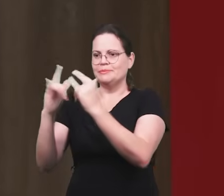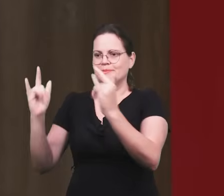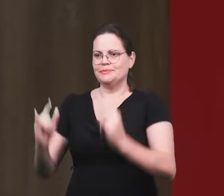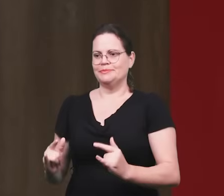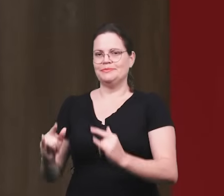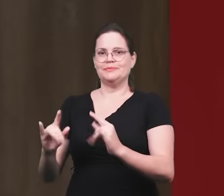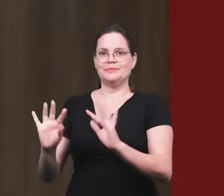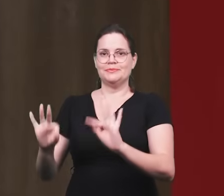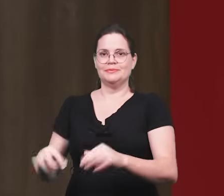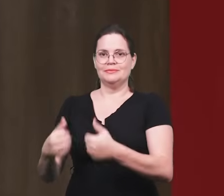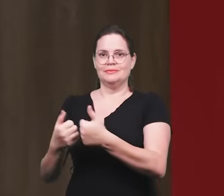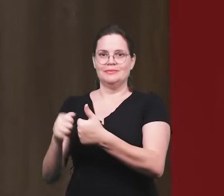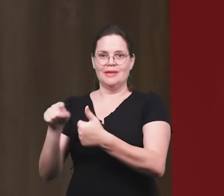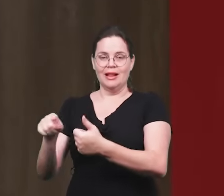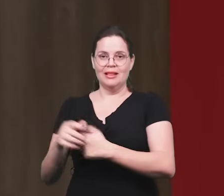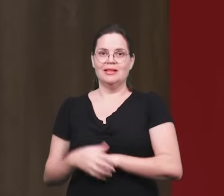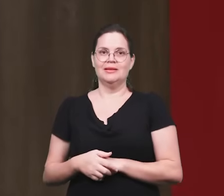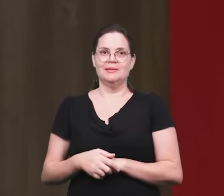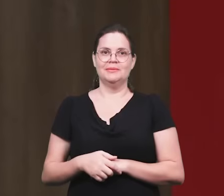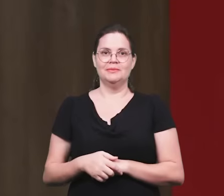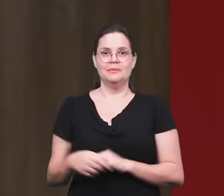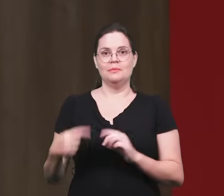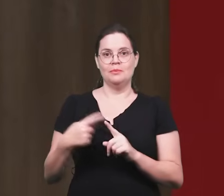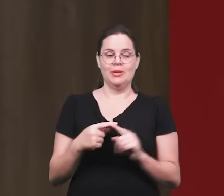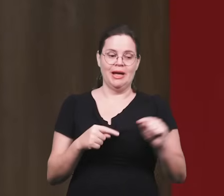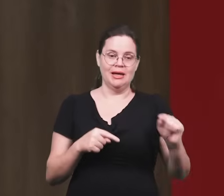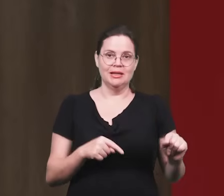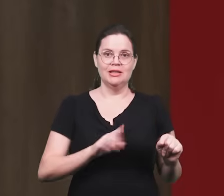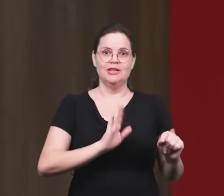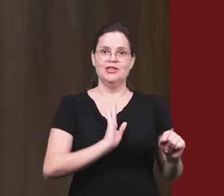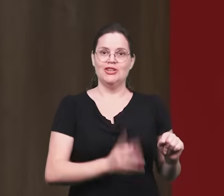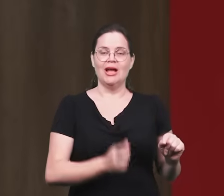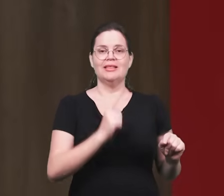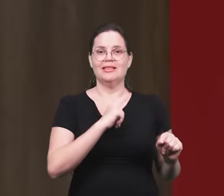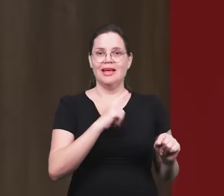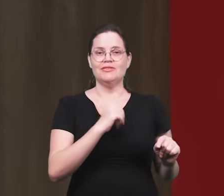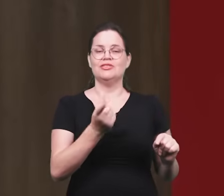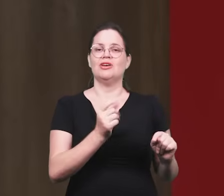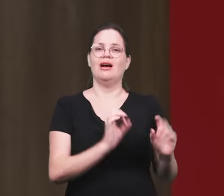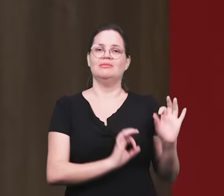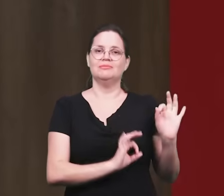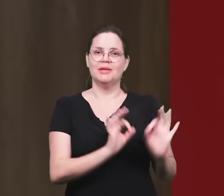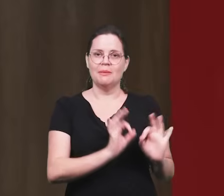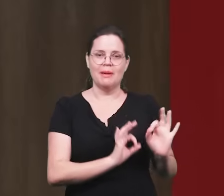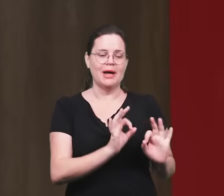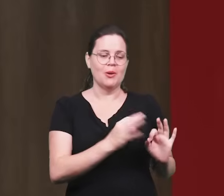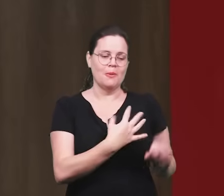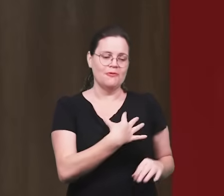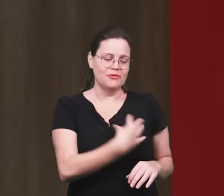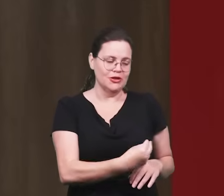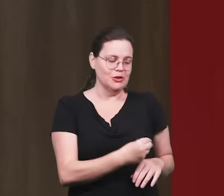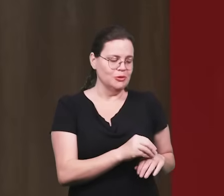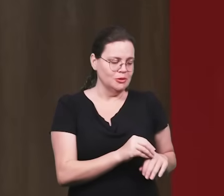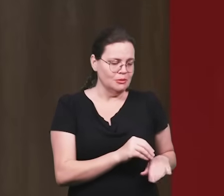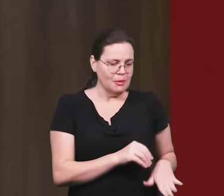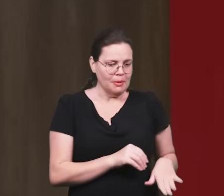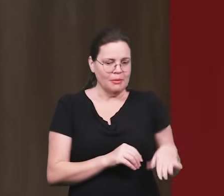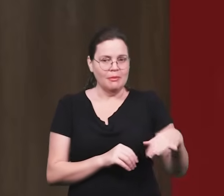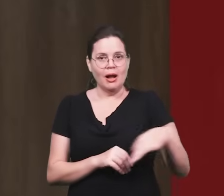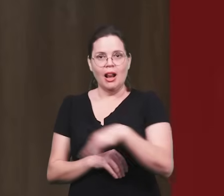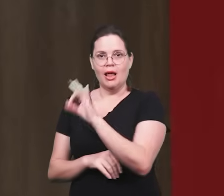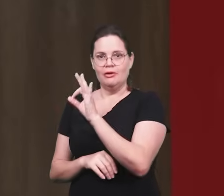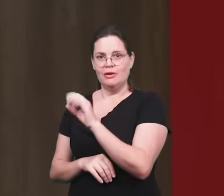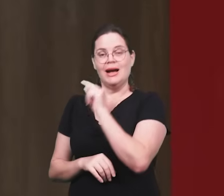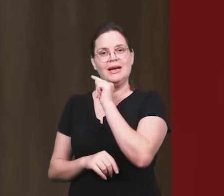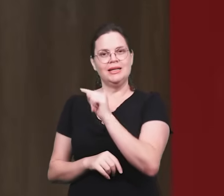preparar Samuel, de desmamar e levar ao templo. E depois que ela entrega Samuel ao templo, o trabalho dela não para, não.